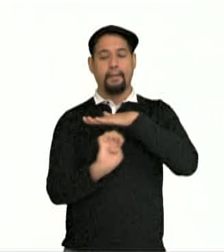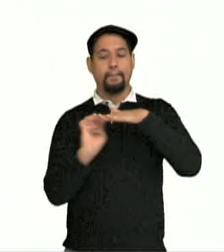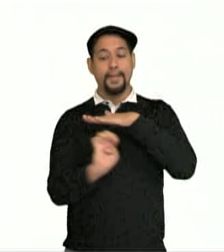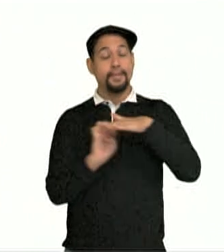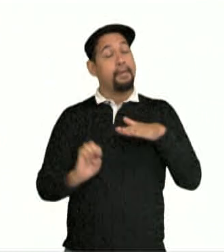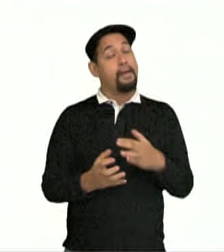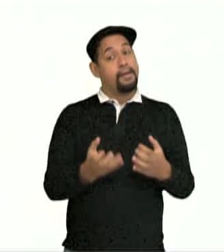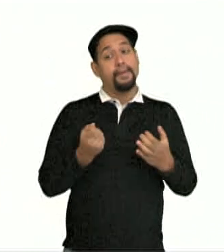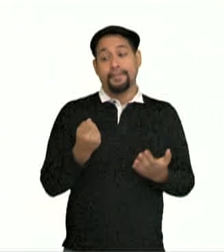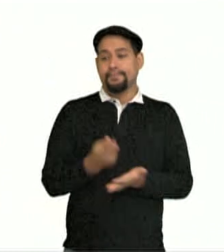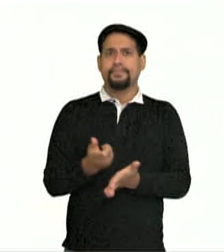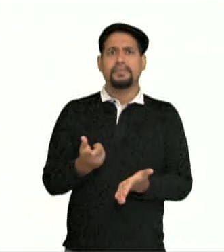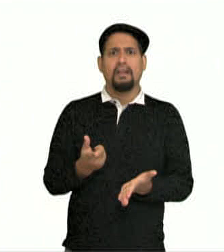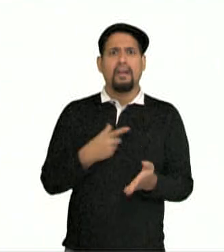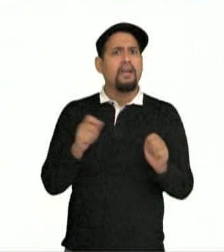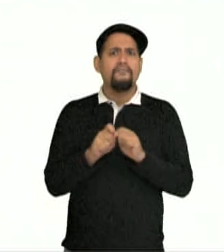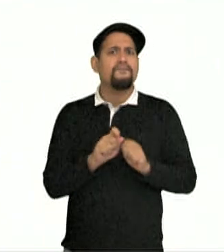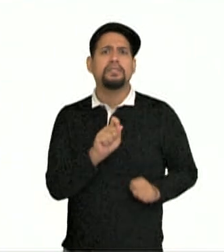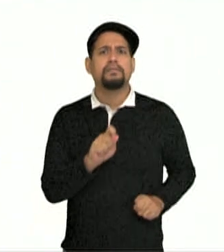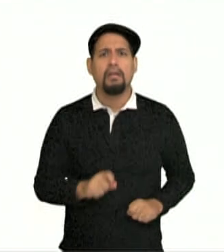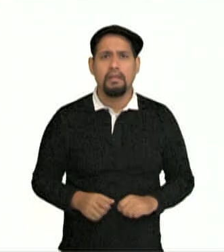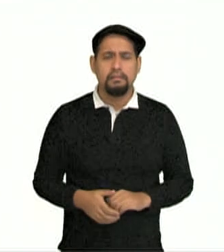dinheiro. O que você quer que eu faça?